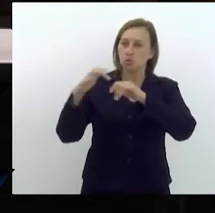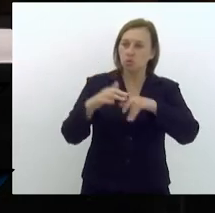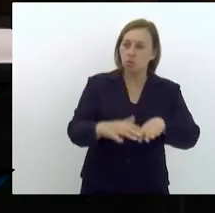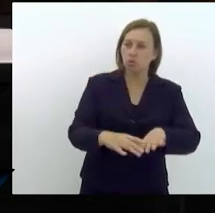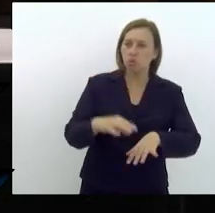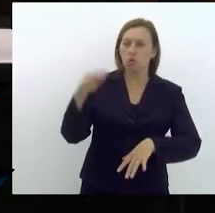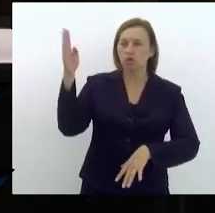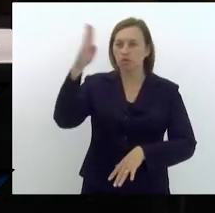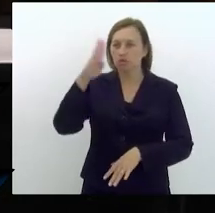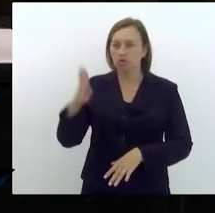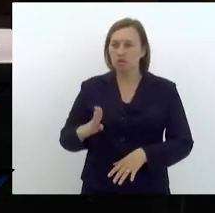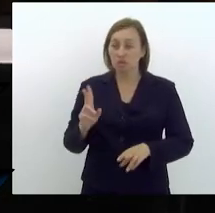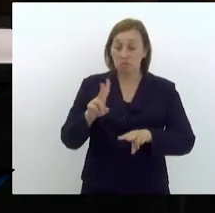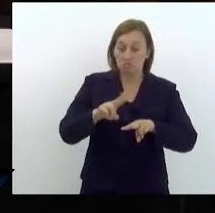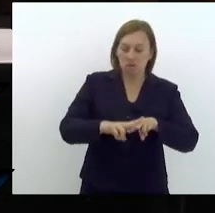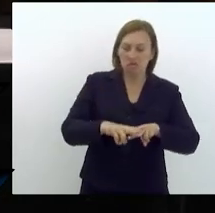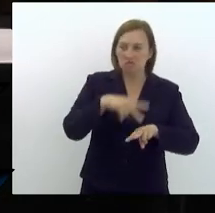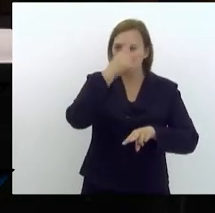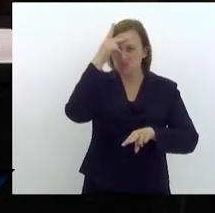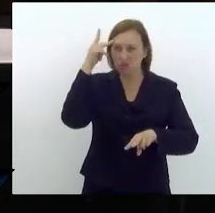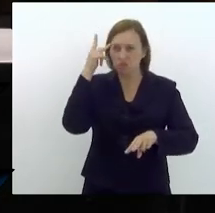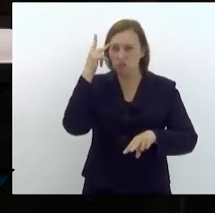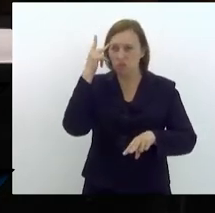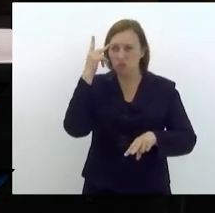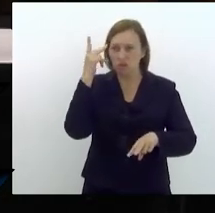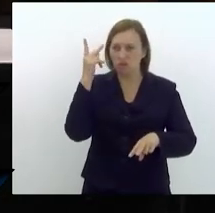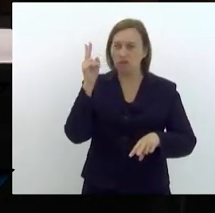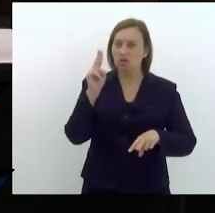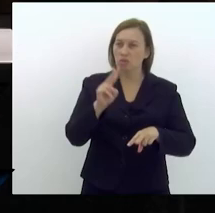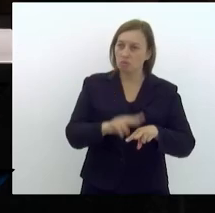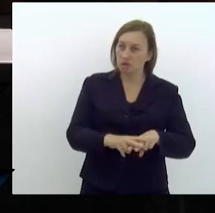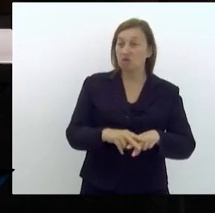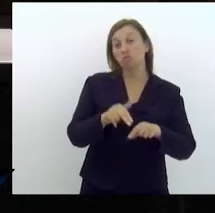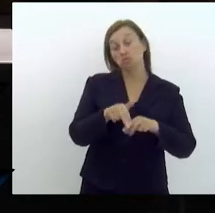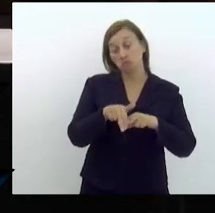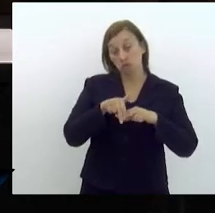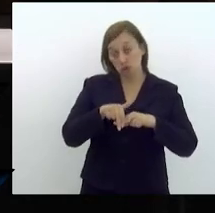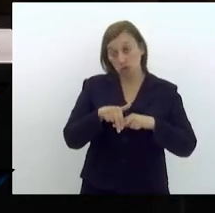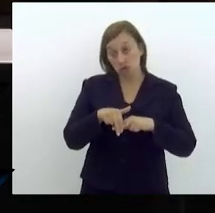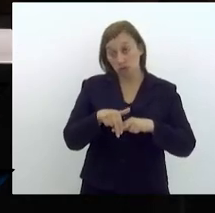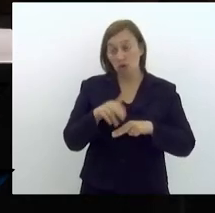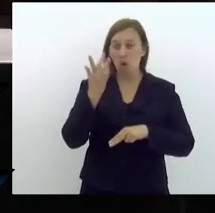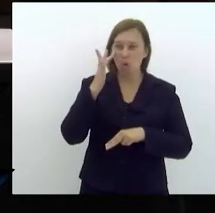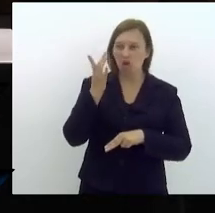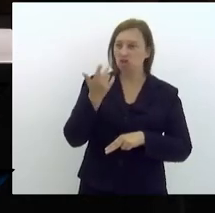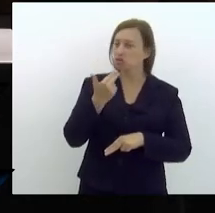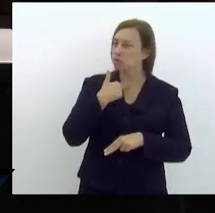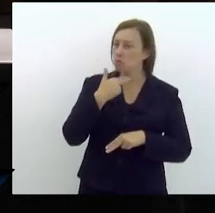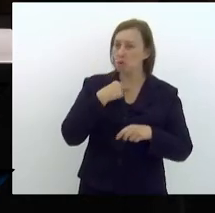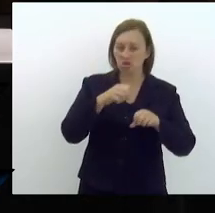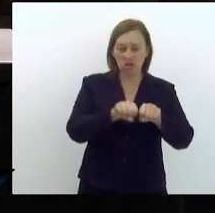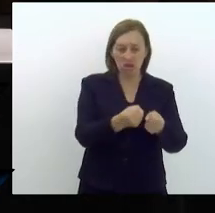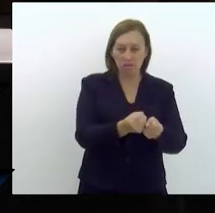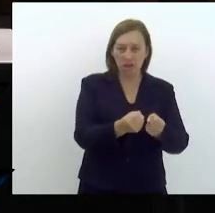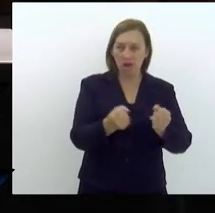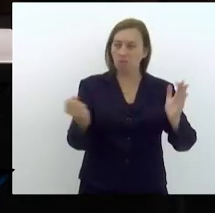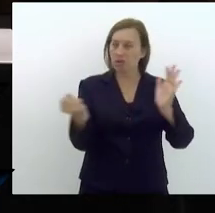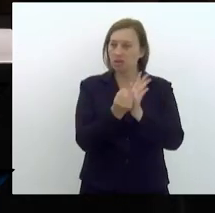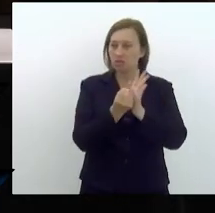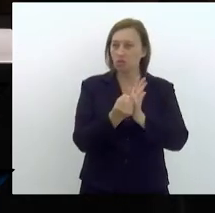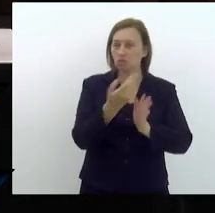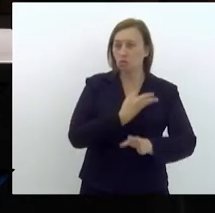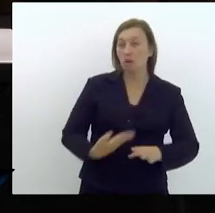presos tem pessoas que talvez estejam presa com razão porque eu acho que não tem que depredar o patrimônio público mas a gente sabe que a grande